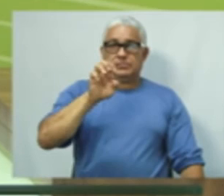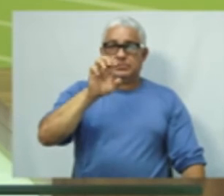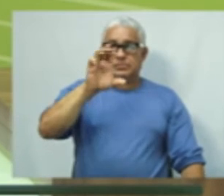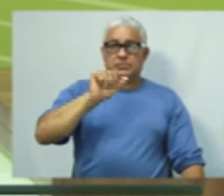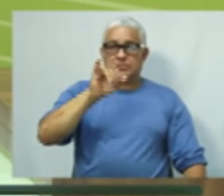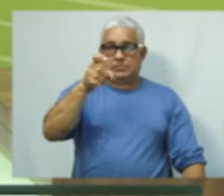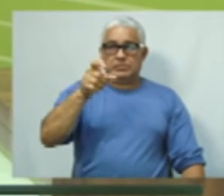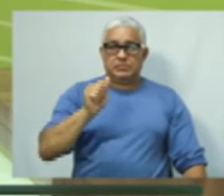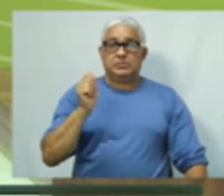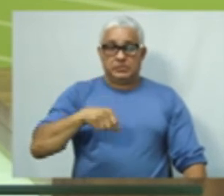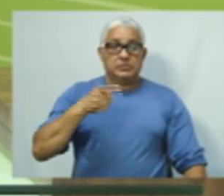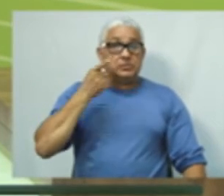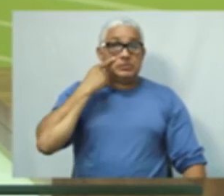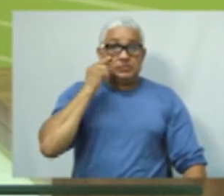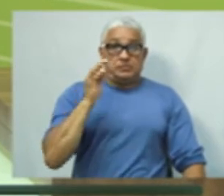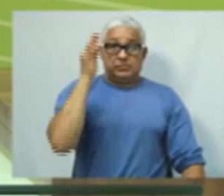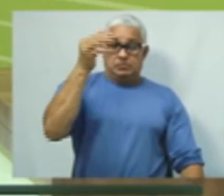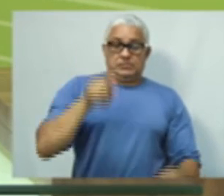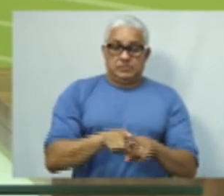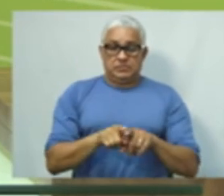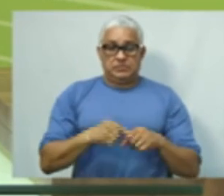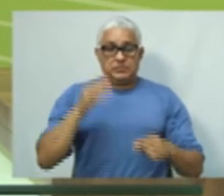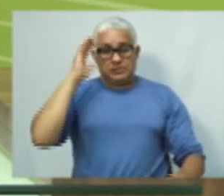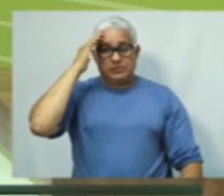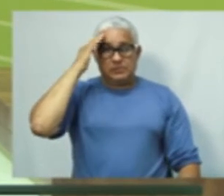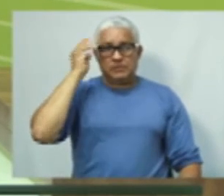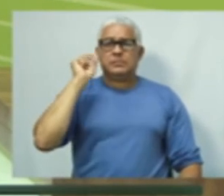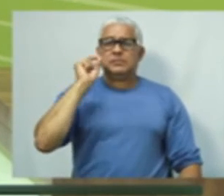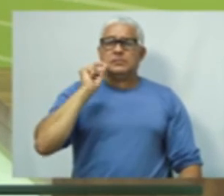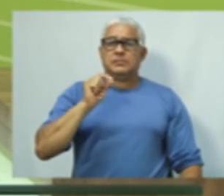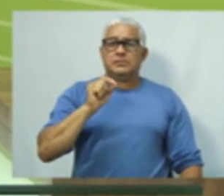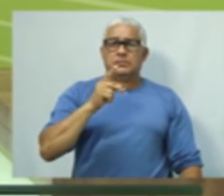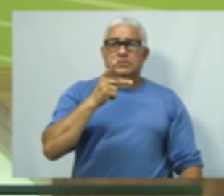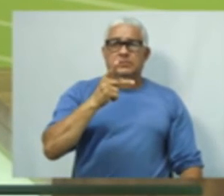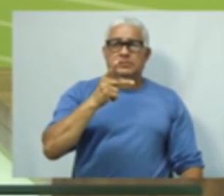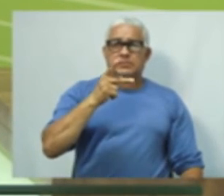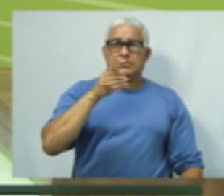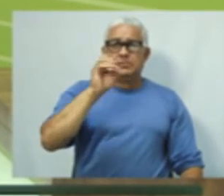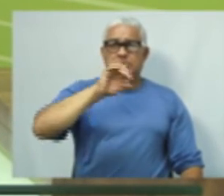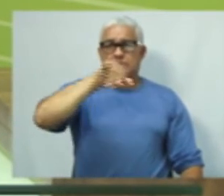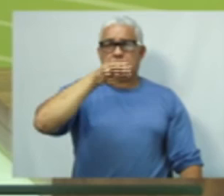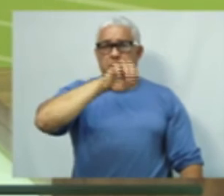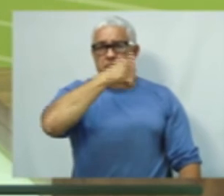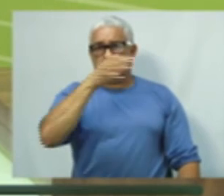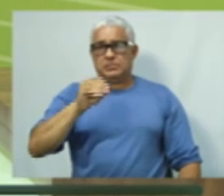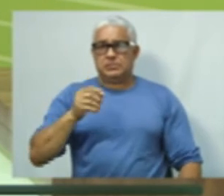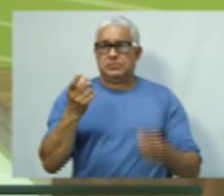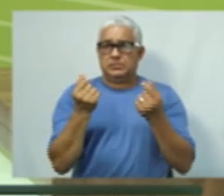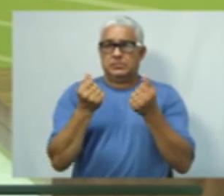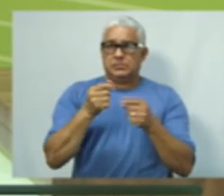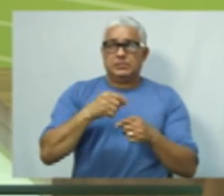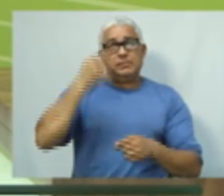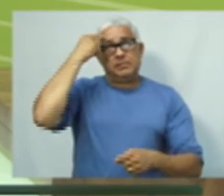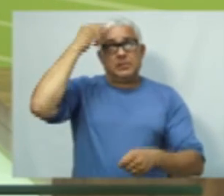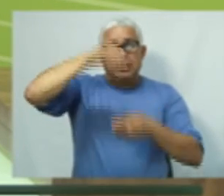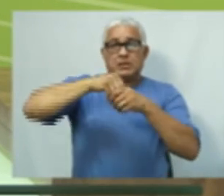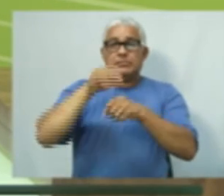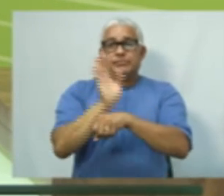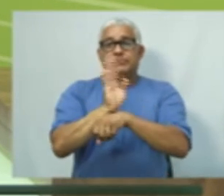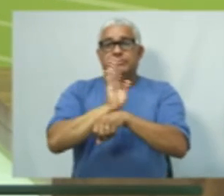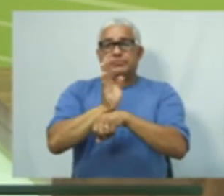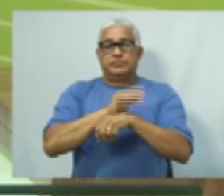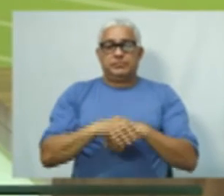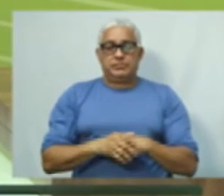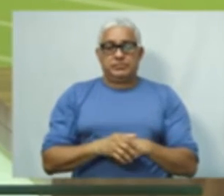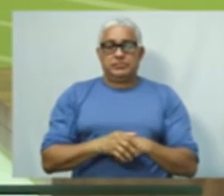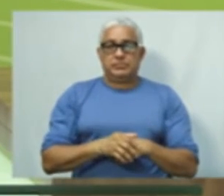caixa, projeções financeiras. E para ter um entendimento do que é uma projeção financeira, imagina você dentro de um cinema. Aqui atrás